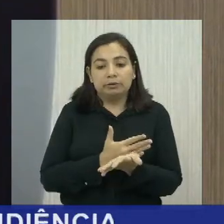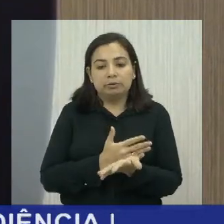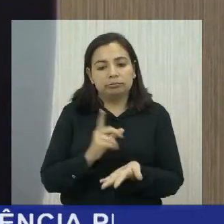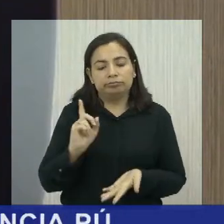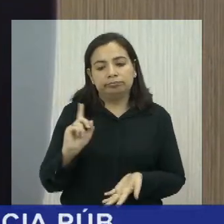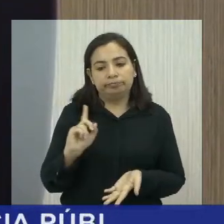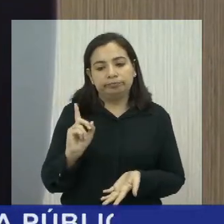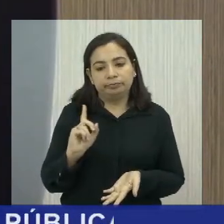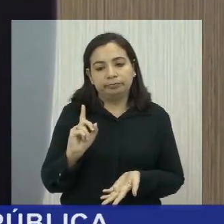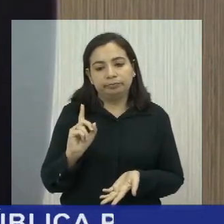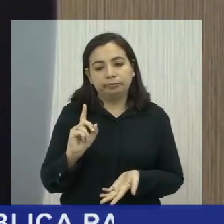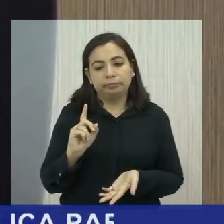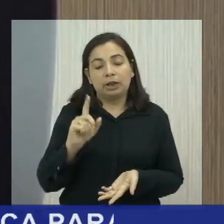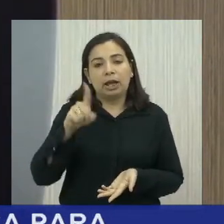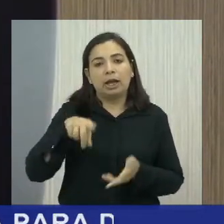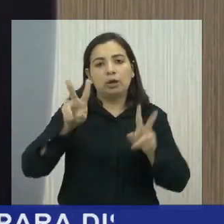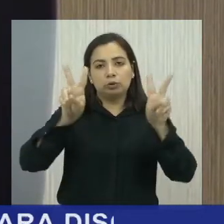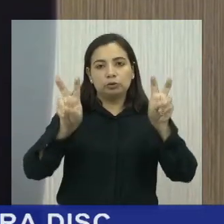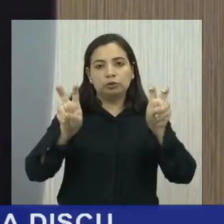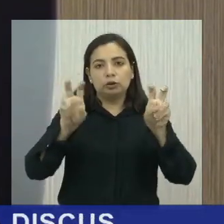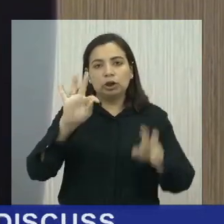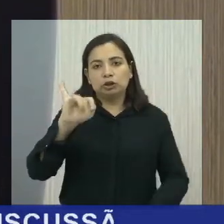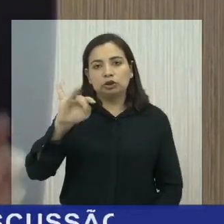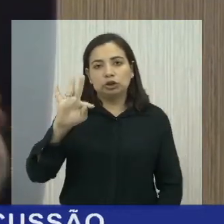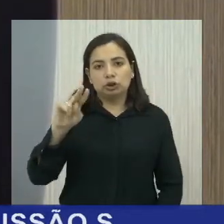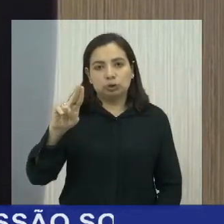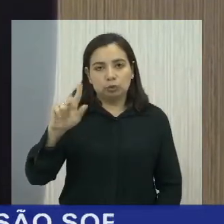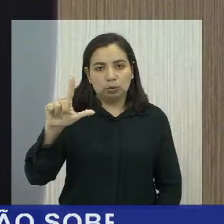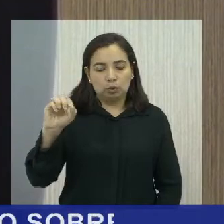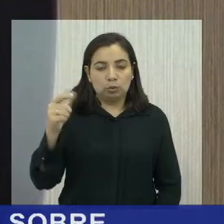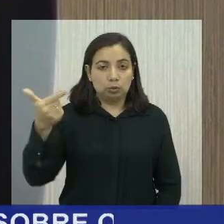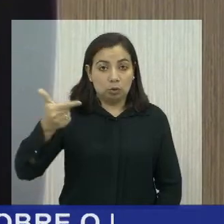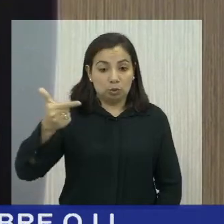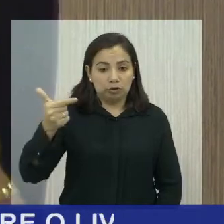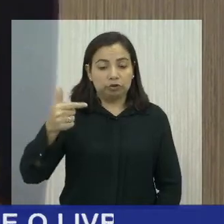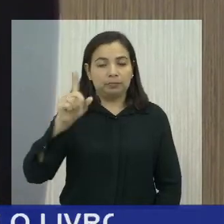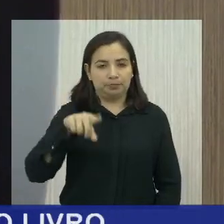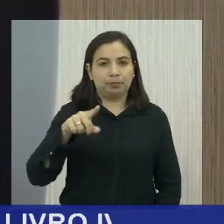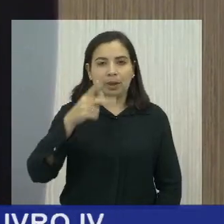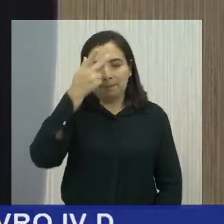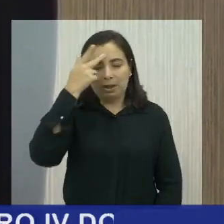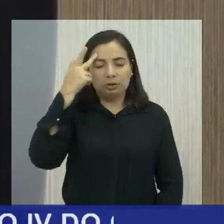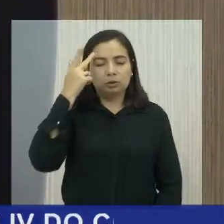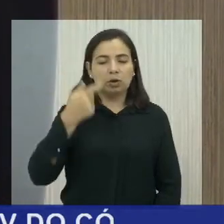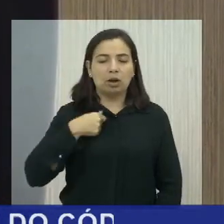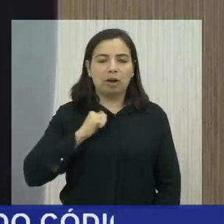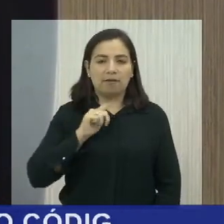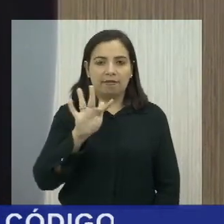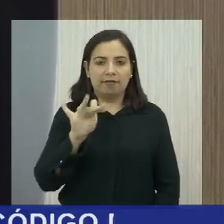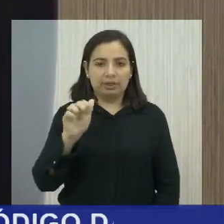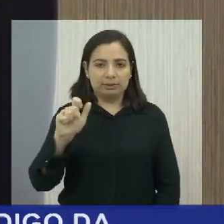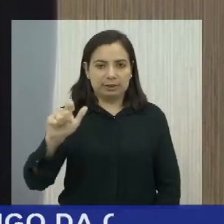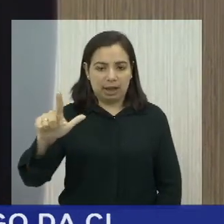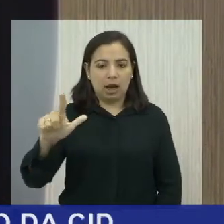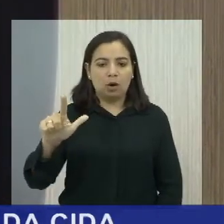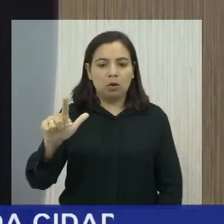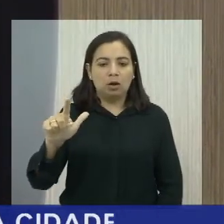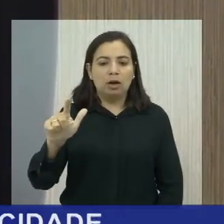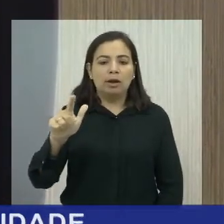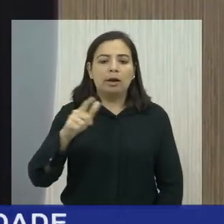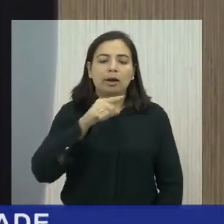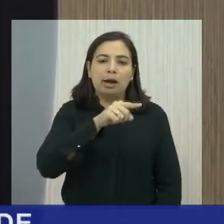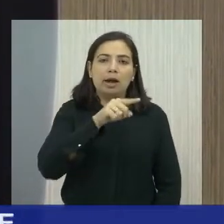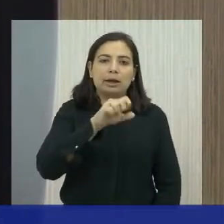não, o título 2, que o seguinte, que o fiscal aqui vai para a GFIS, né? E também